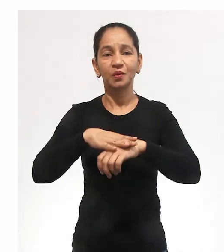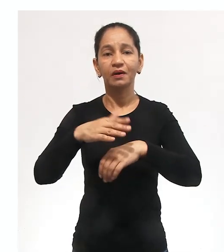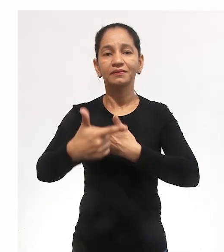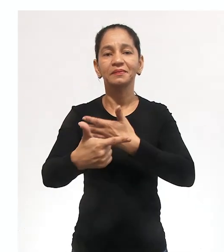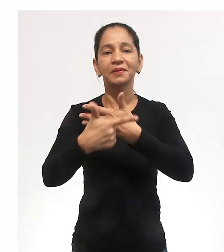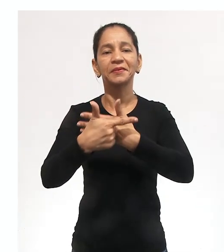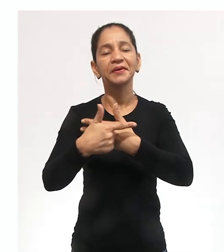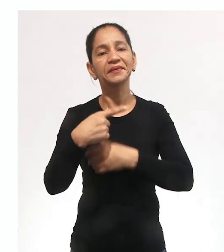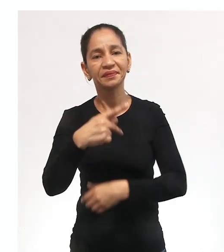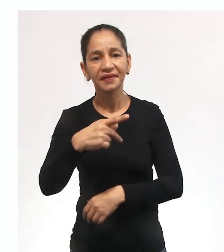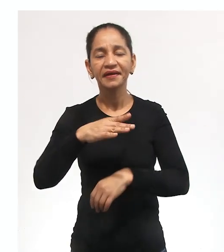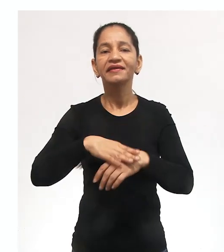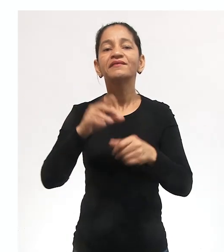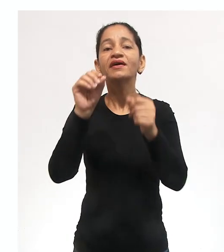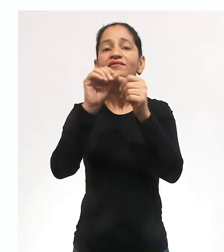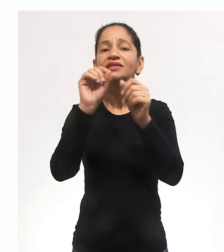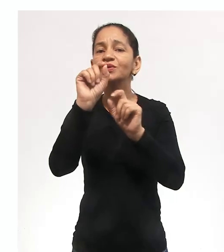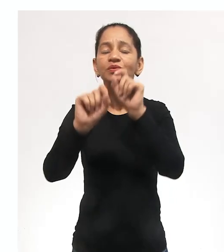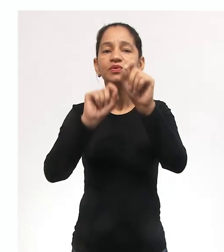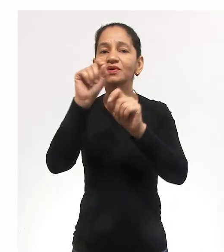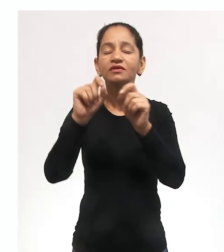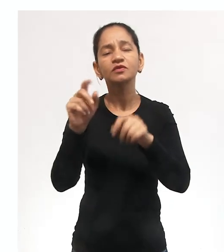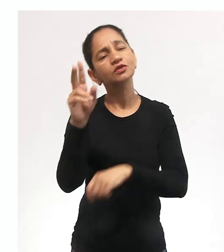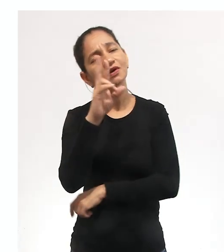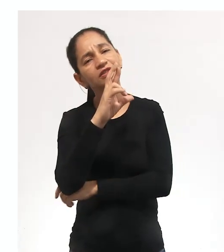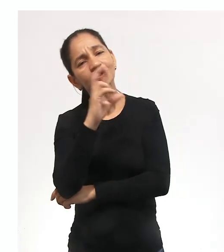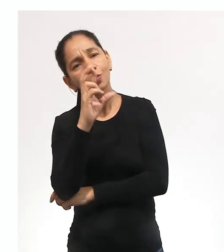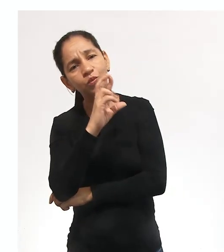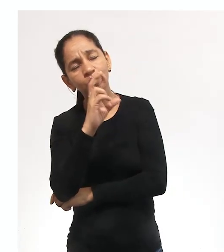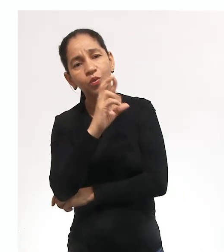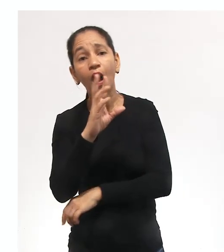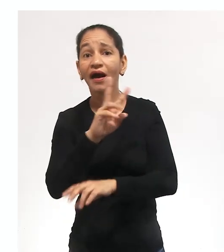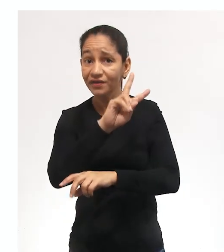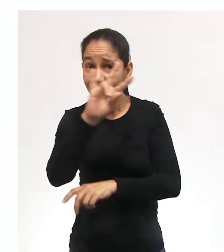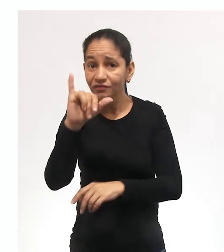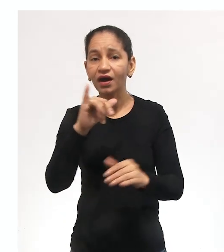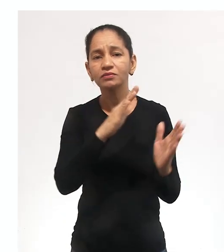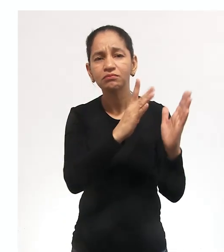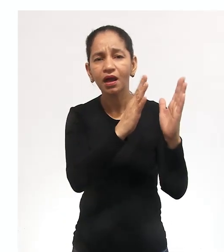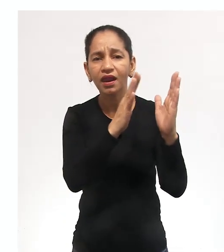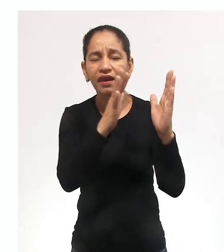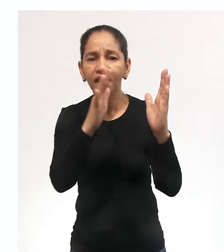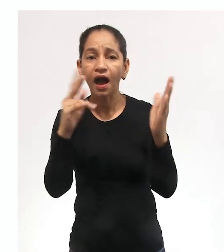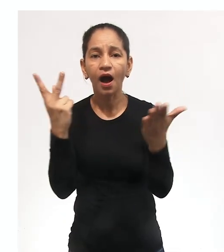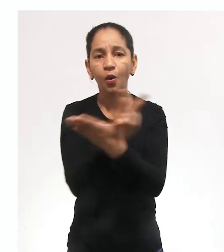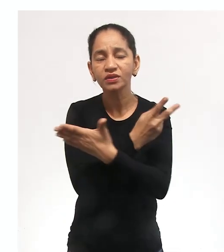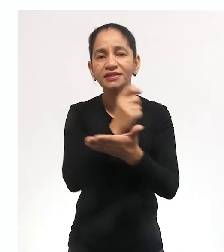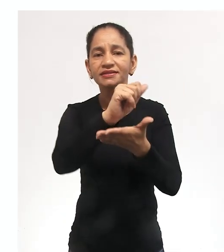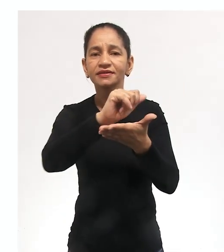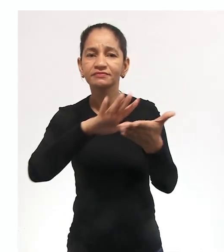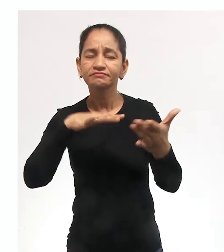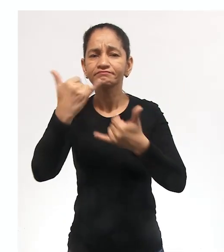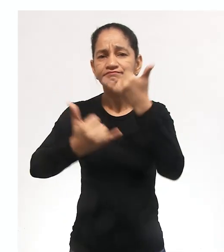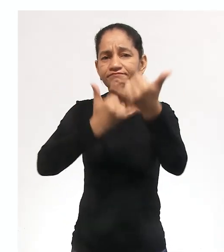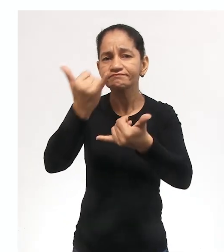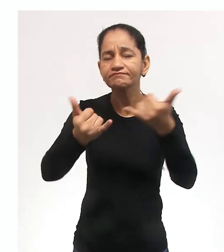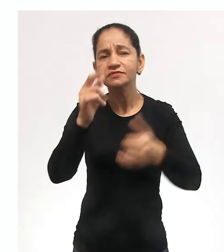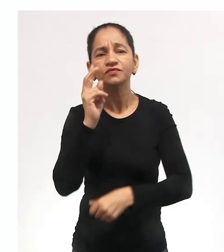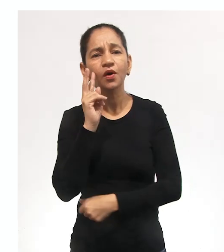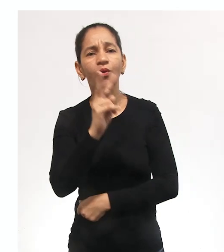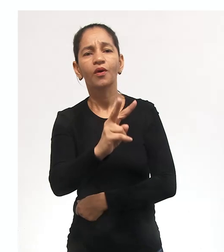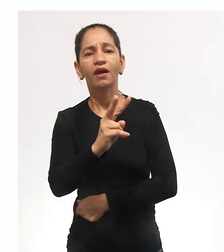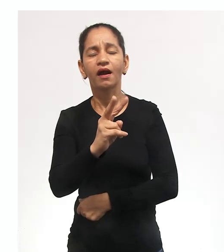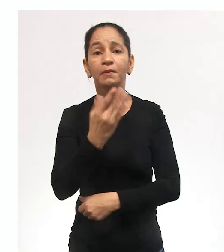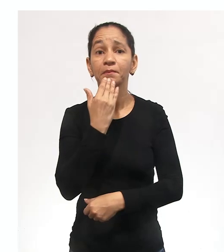facilitador, que é o papel do professor, ele também vai ser um observador desse processo. Ele também vai estar o